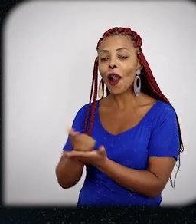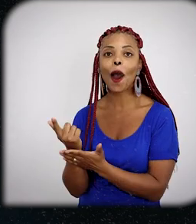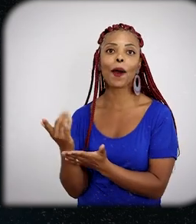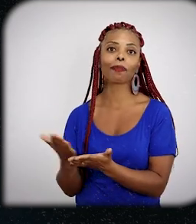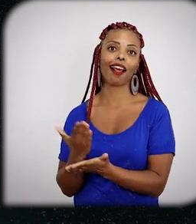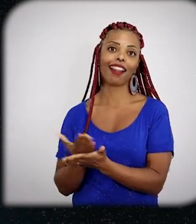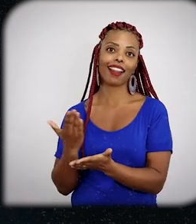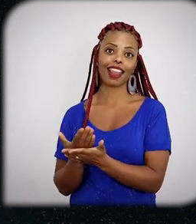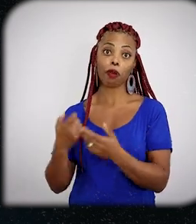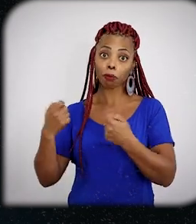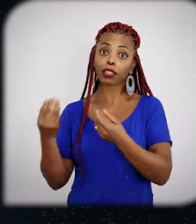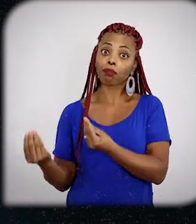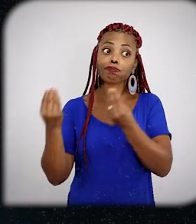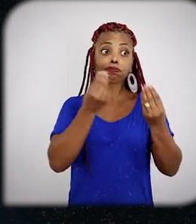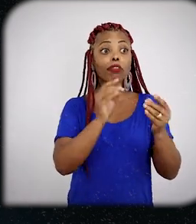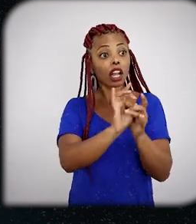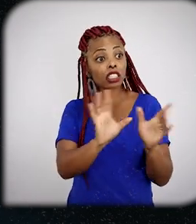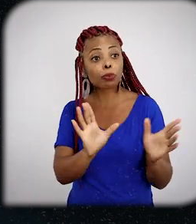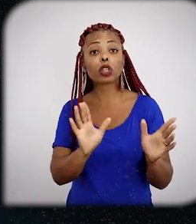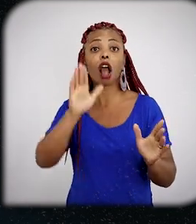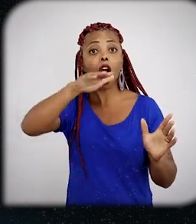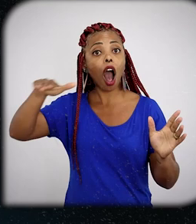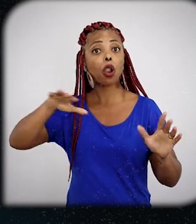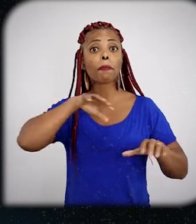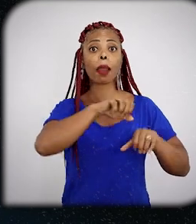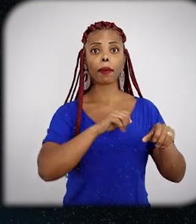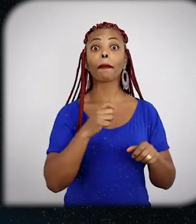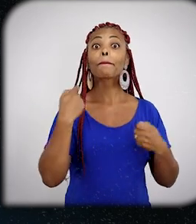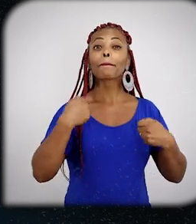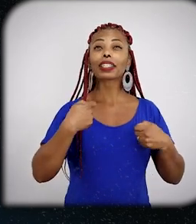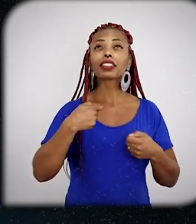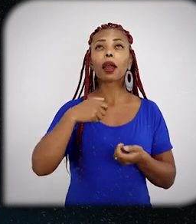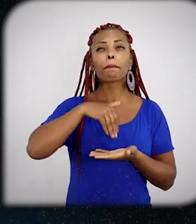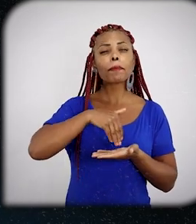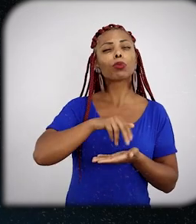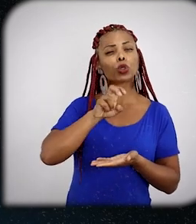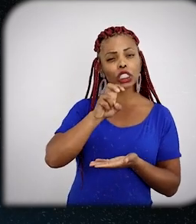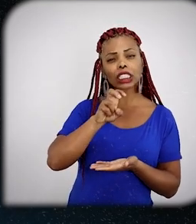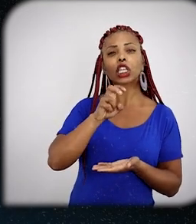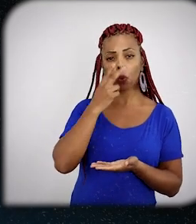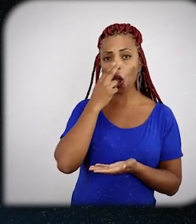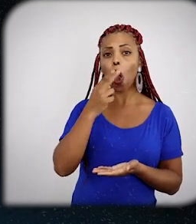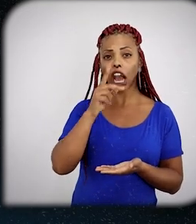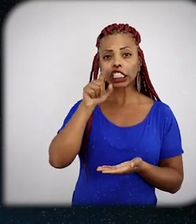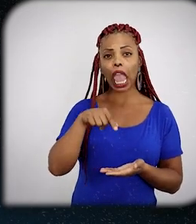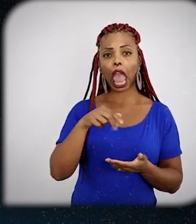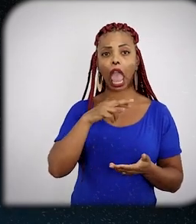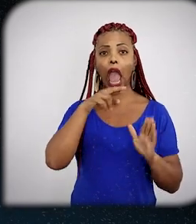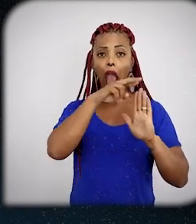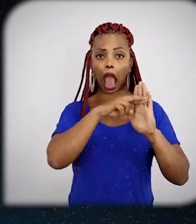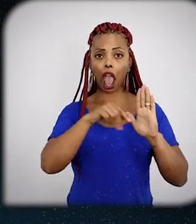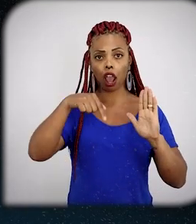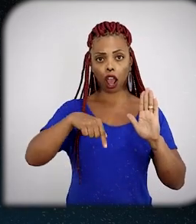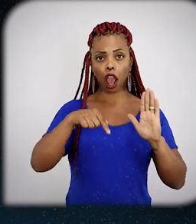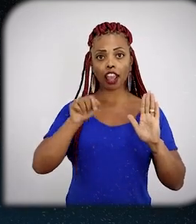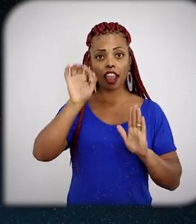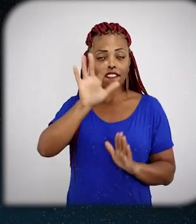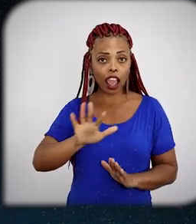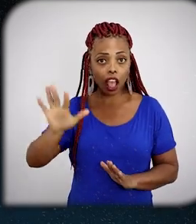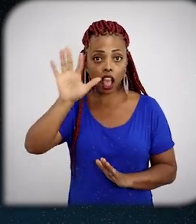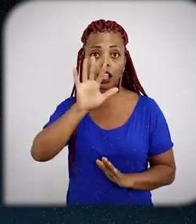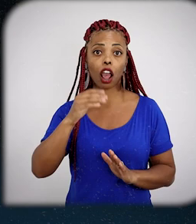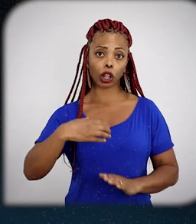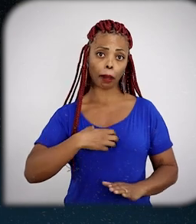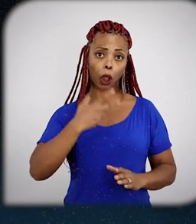comprar esses livros e ter esses livros à disposição dos seus estudantes, pelo menos 5 exemplares. Eu acho que essa é a regra aqui na Federal da Bahia, imagino que nos